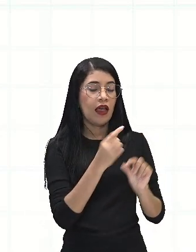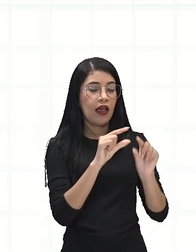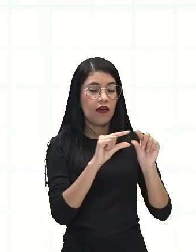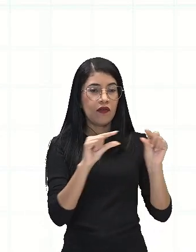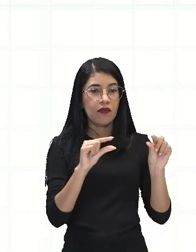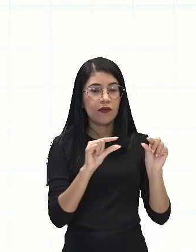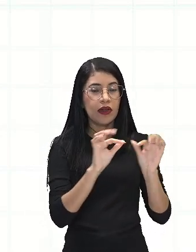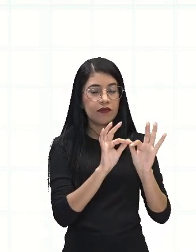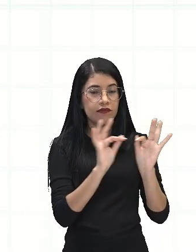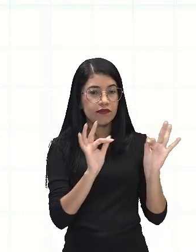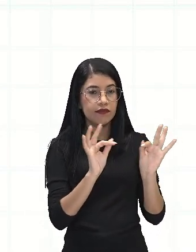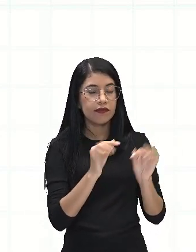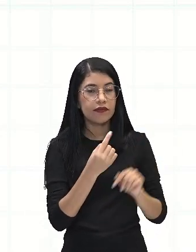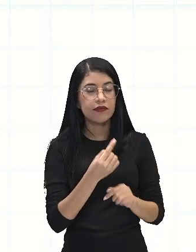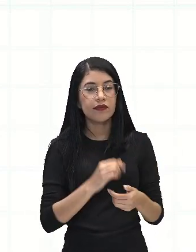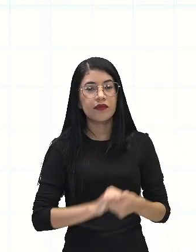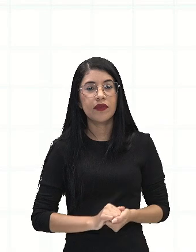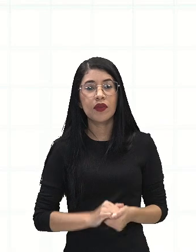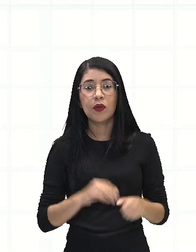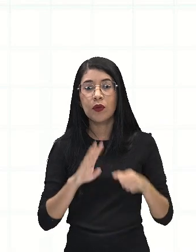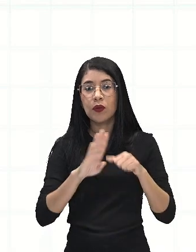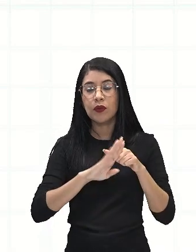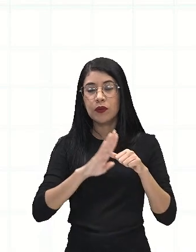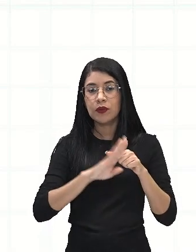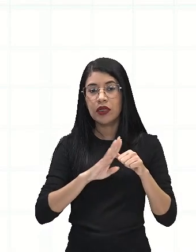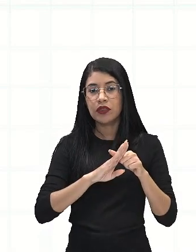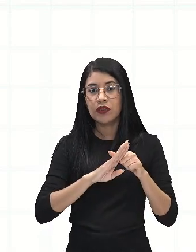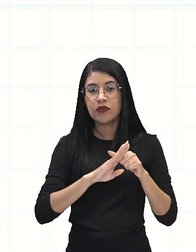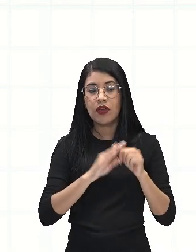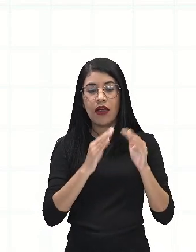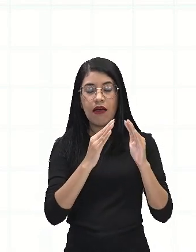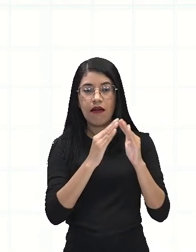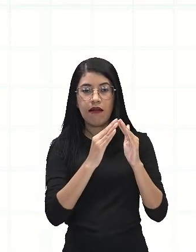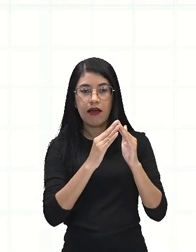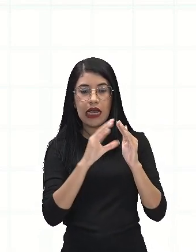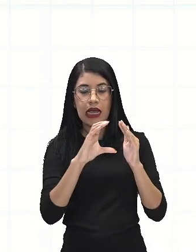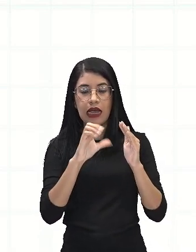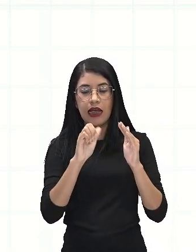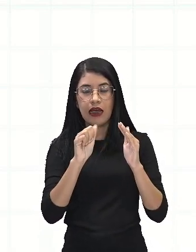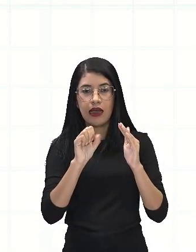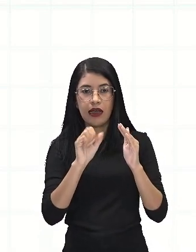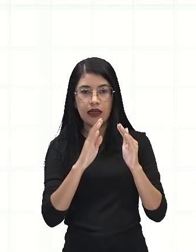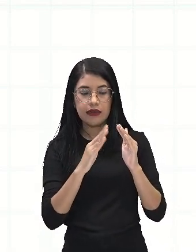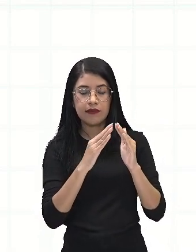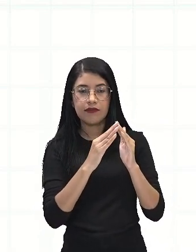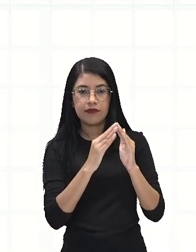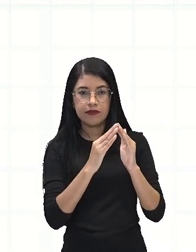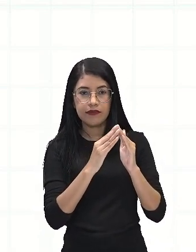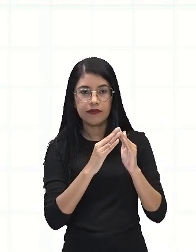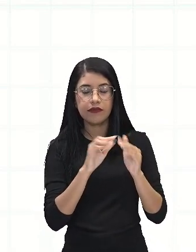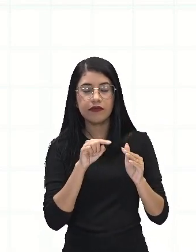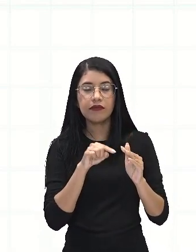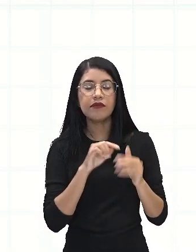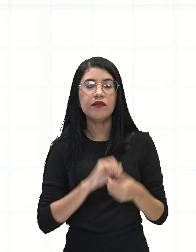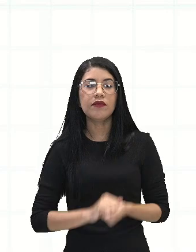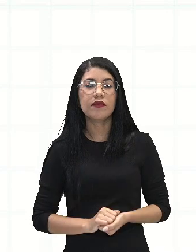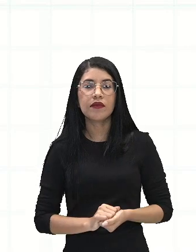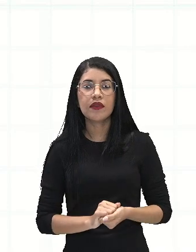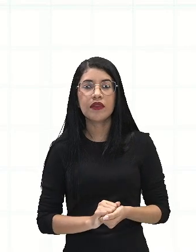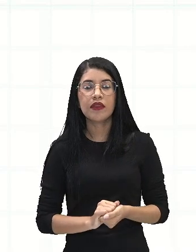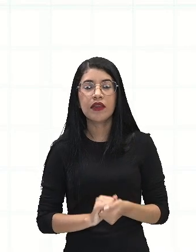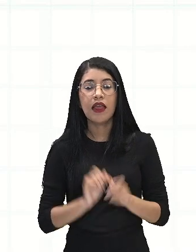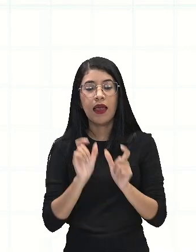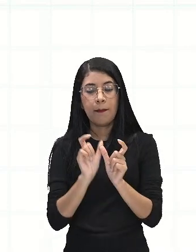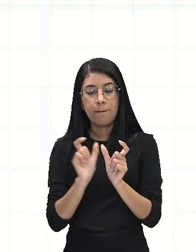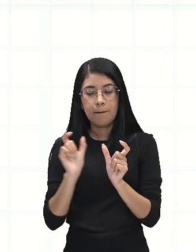aqui o substantivo casa. E quando nós olhamos as palavras